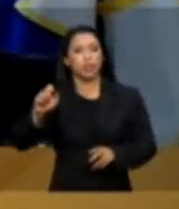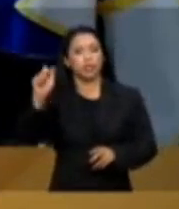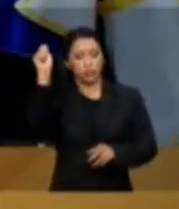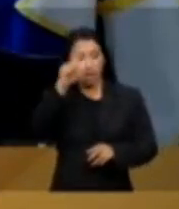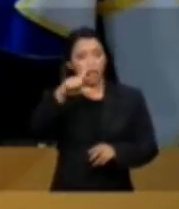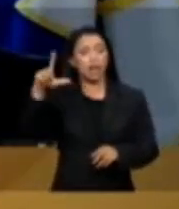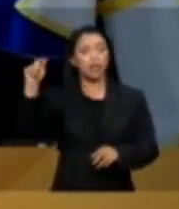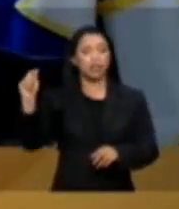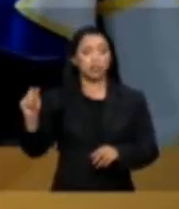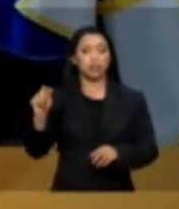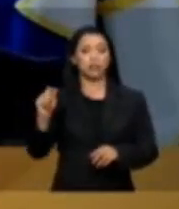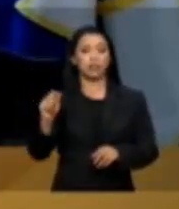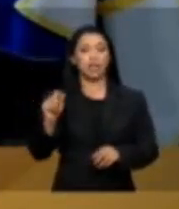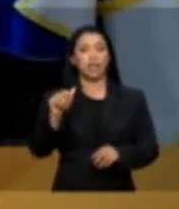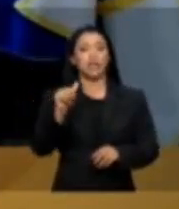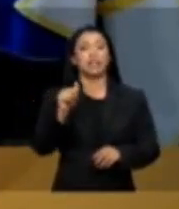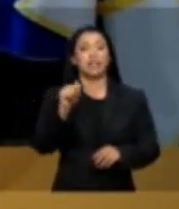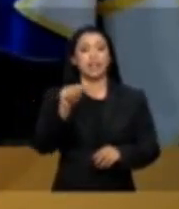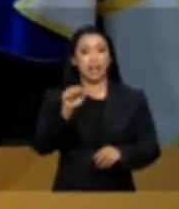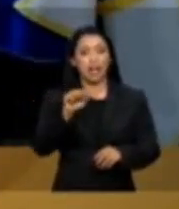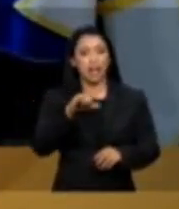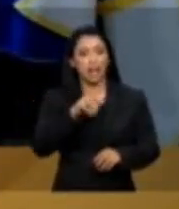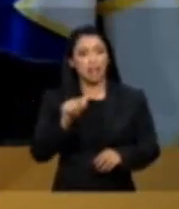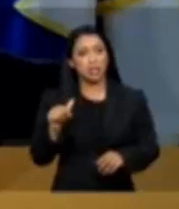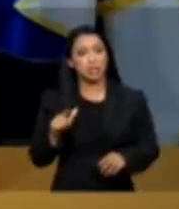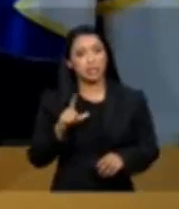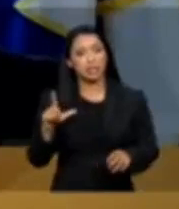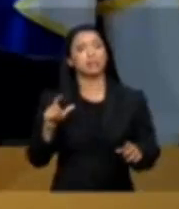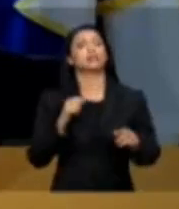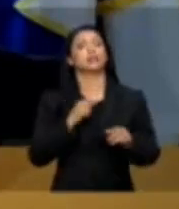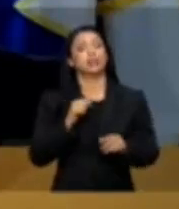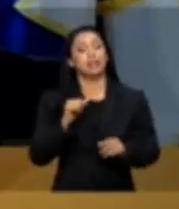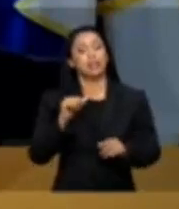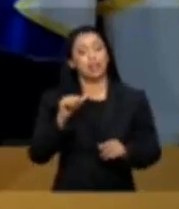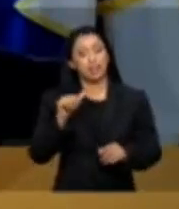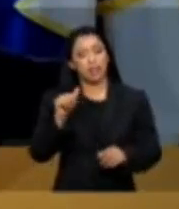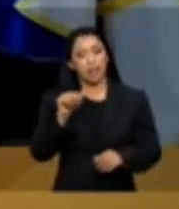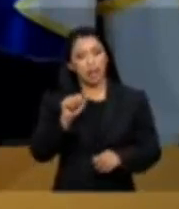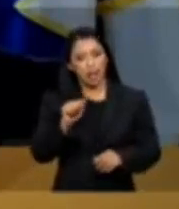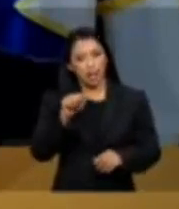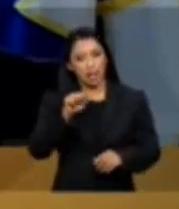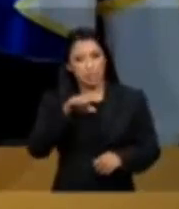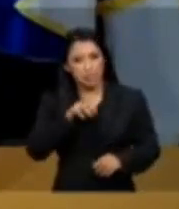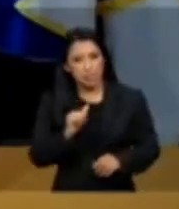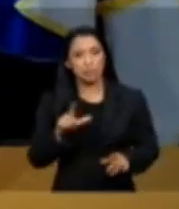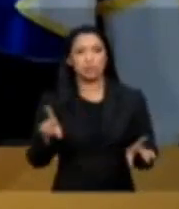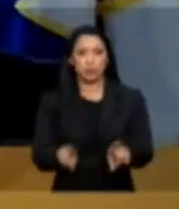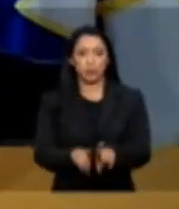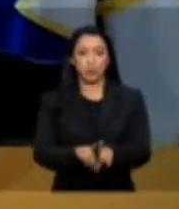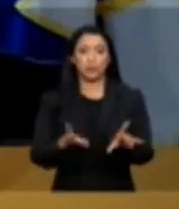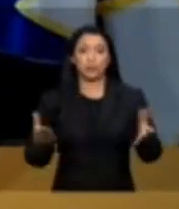afrodescendentes e asiáticos que hoje se encontram em todo o território nacional. Baseando-se nesse marco teórico que